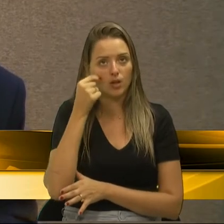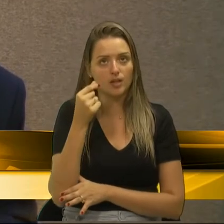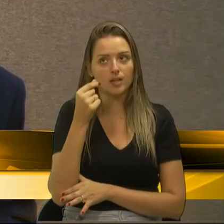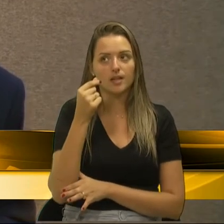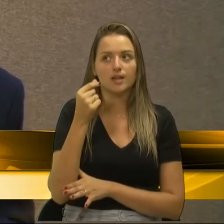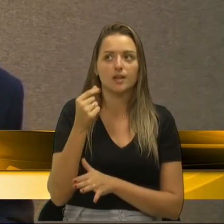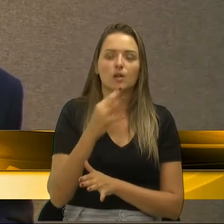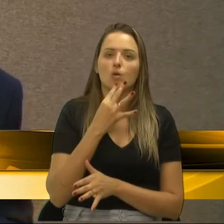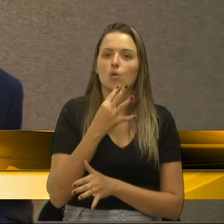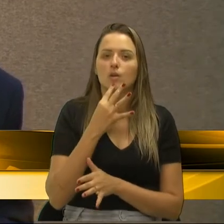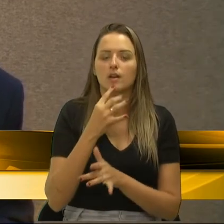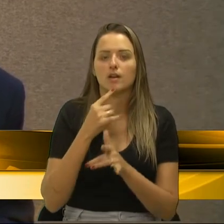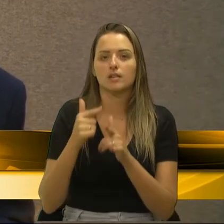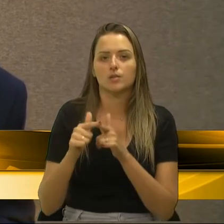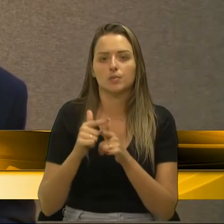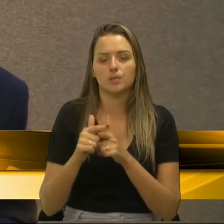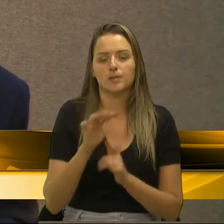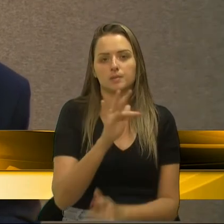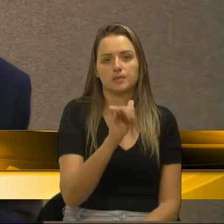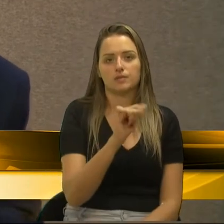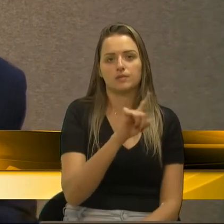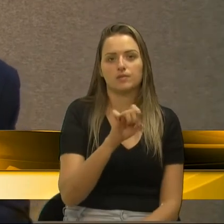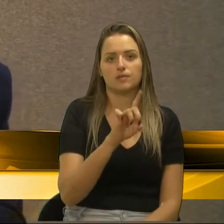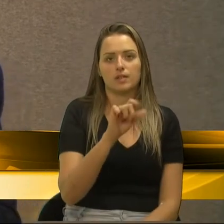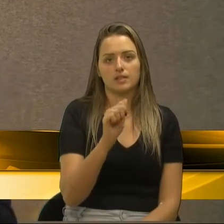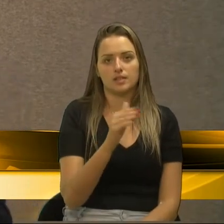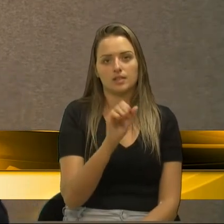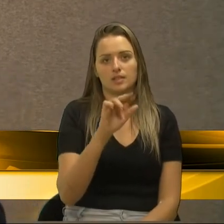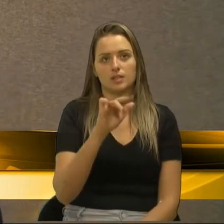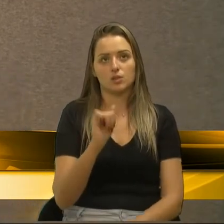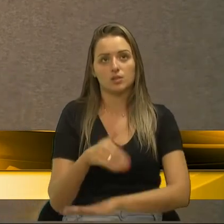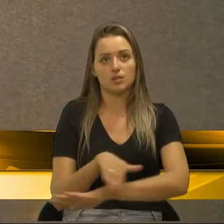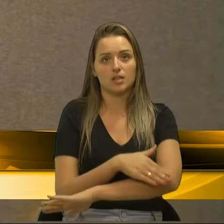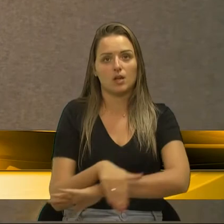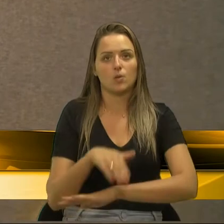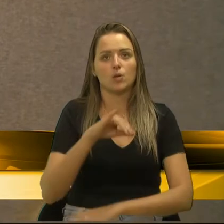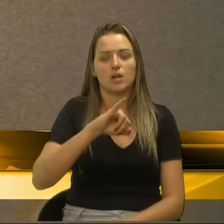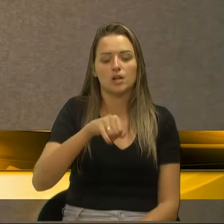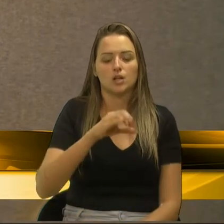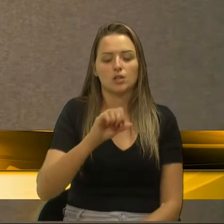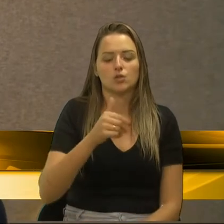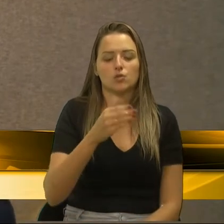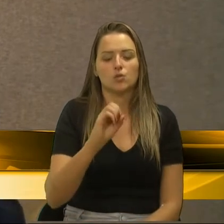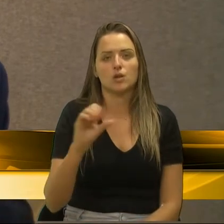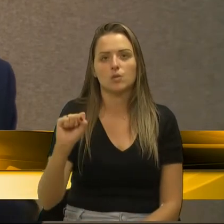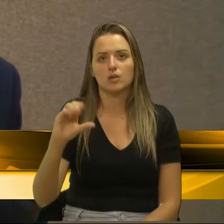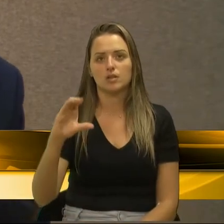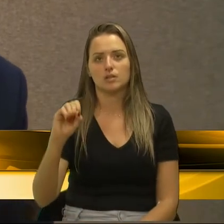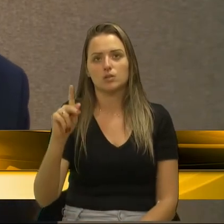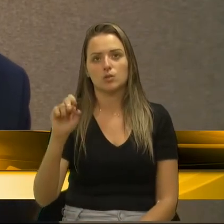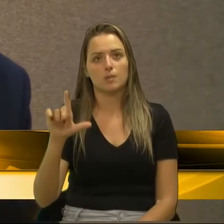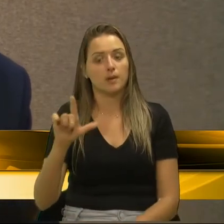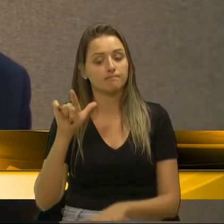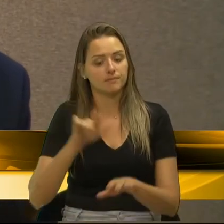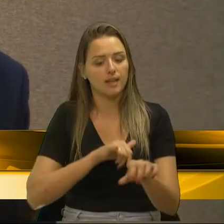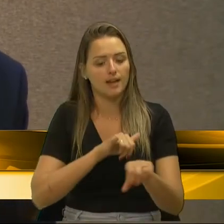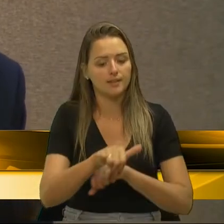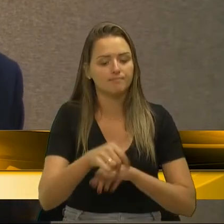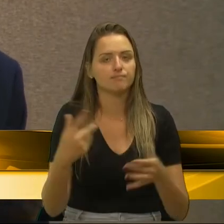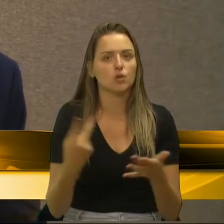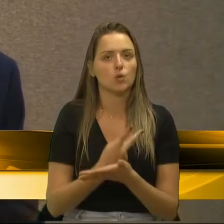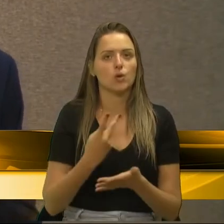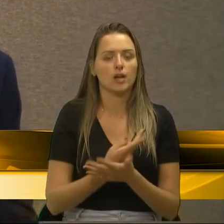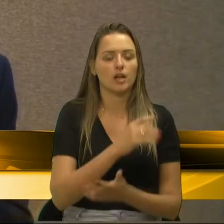bem aquele problema ali de Fazenda Souza, da rua João Escopel, que esse também é um daqueles equívocos de interpretação